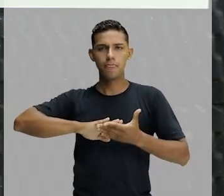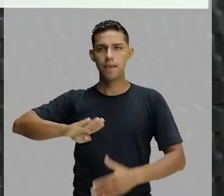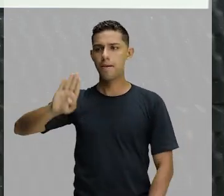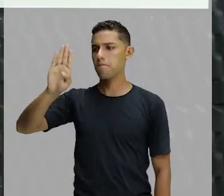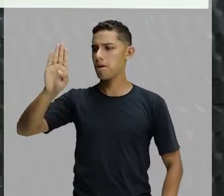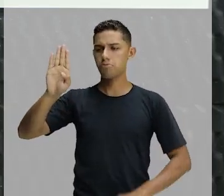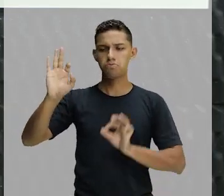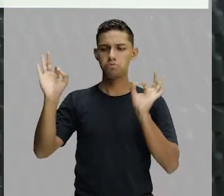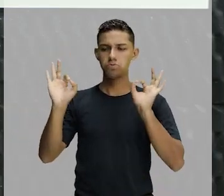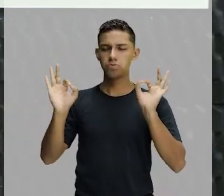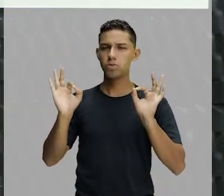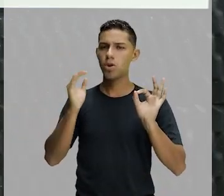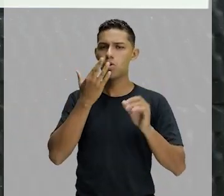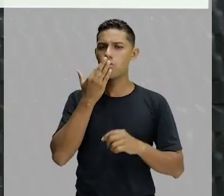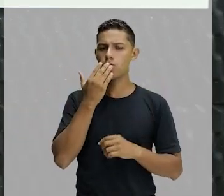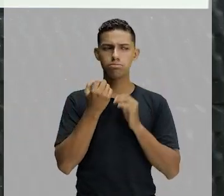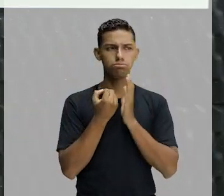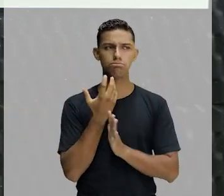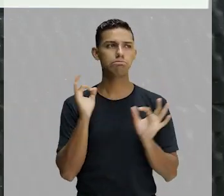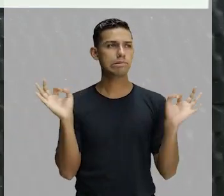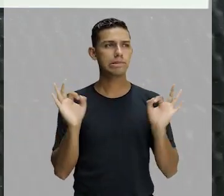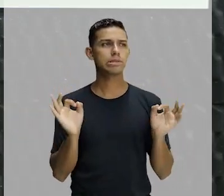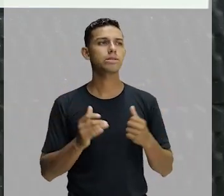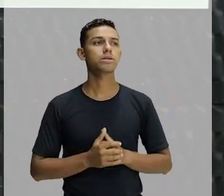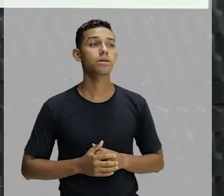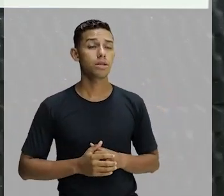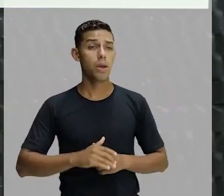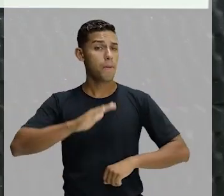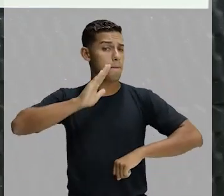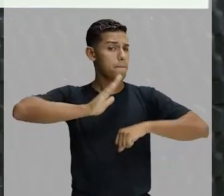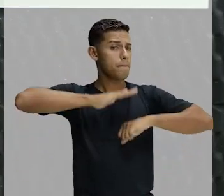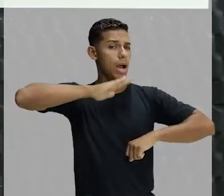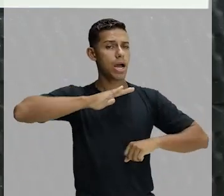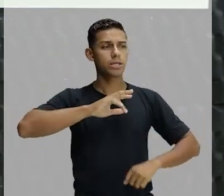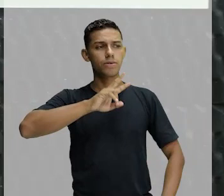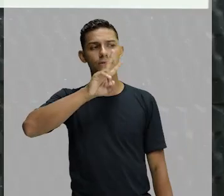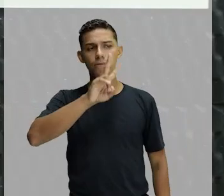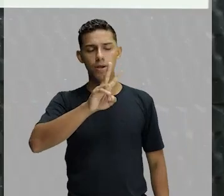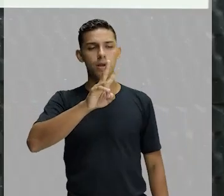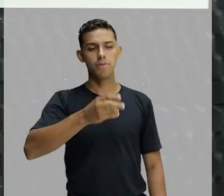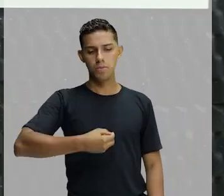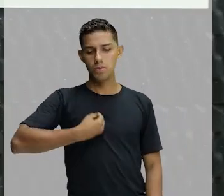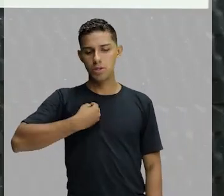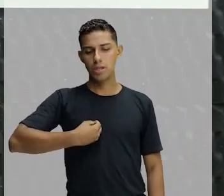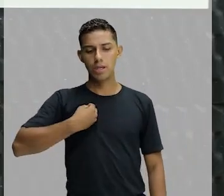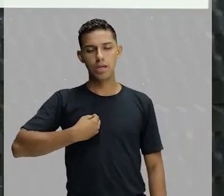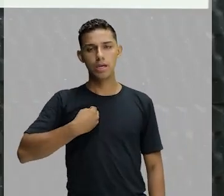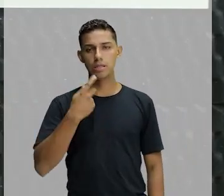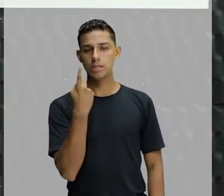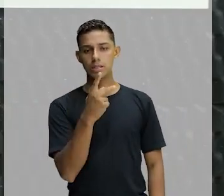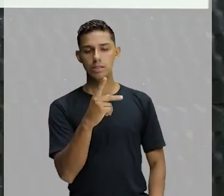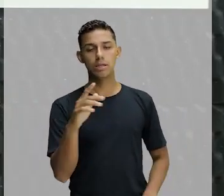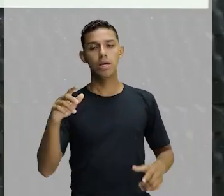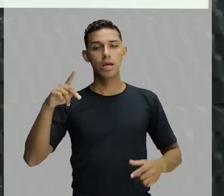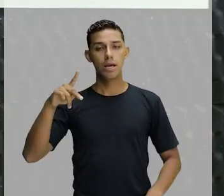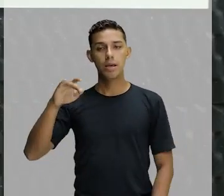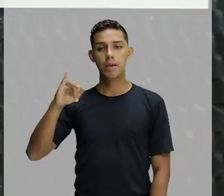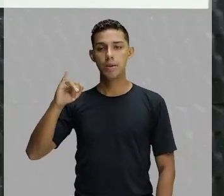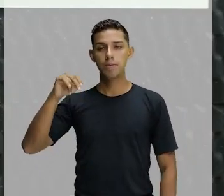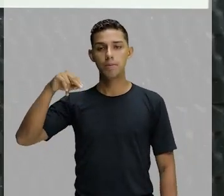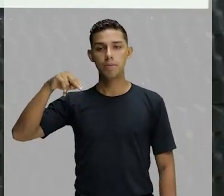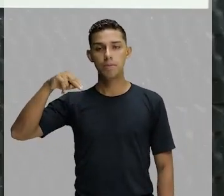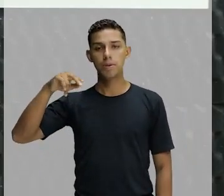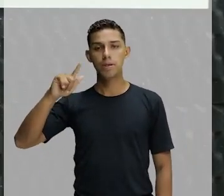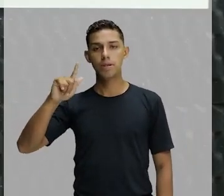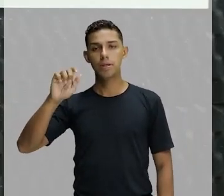nenhum. Então, os indivíduos que têm mais alelos V presentes serão aqueles que têm mais pigmento. Por isso que ele